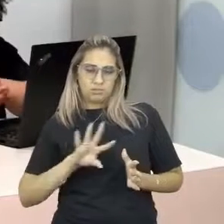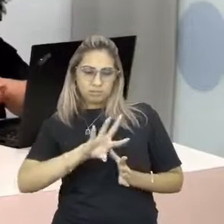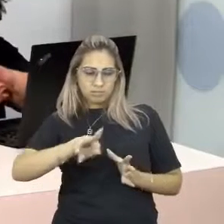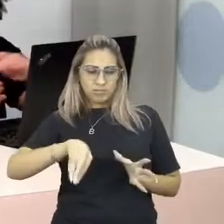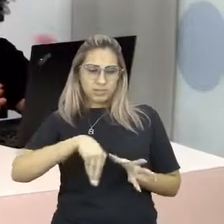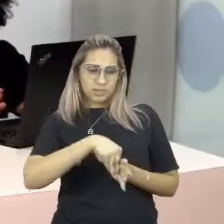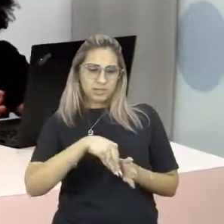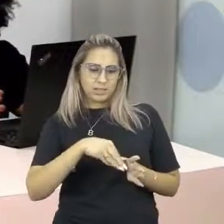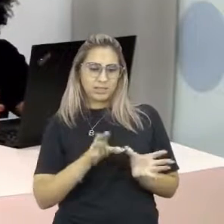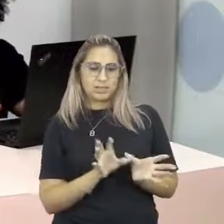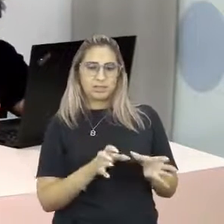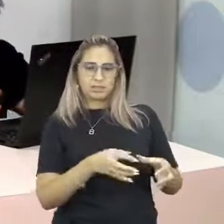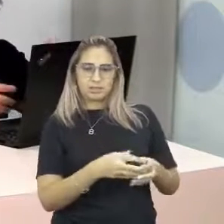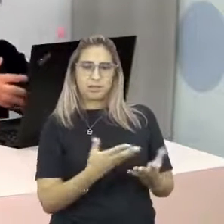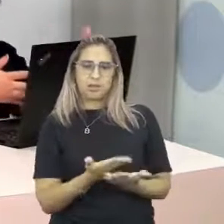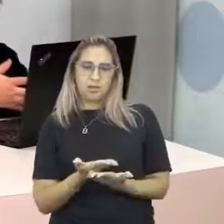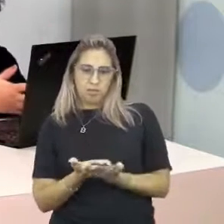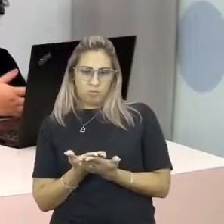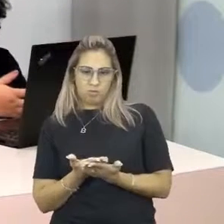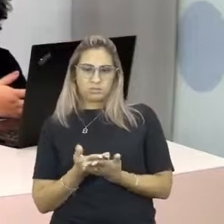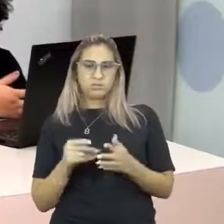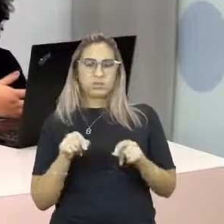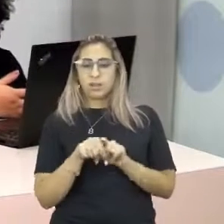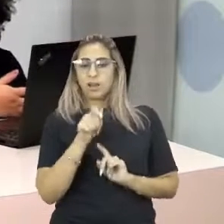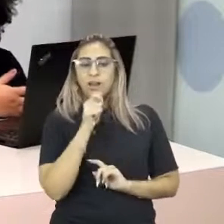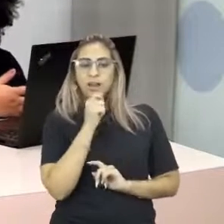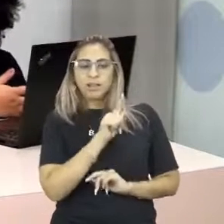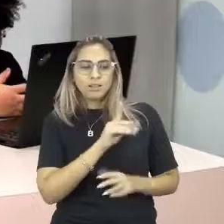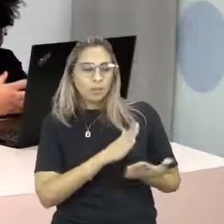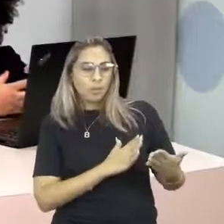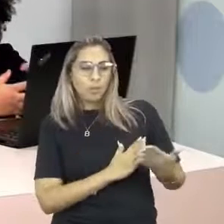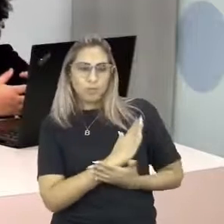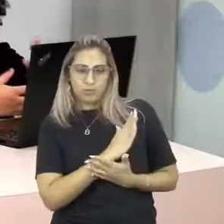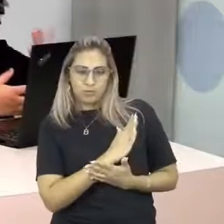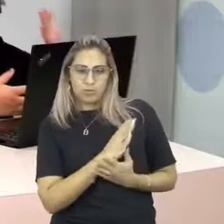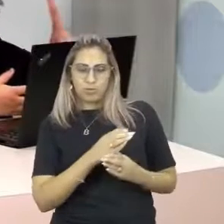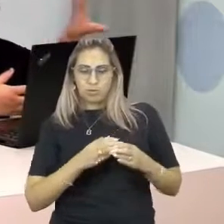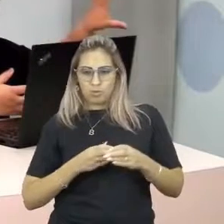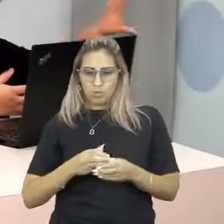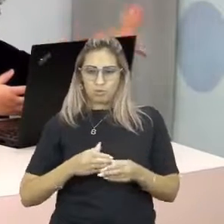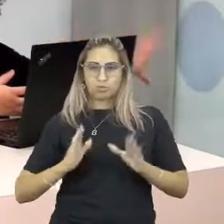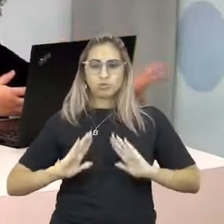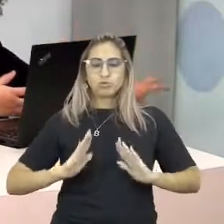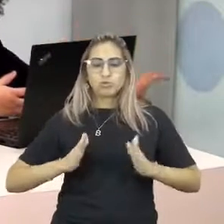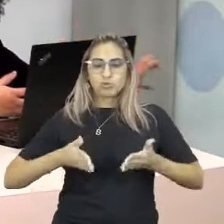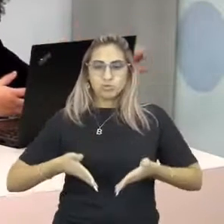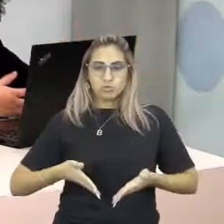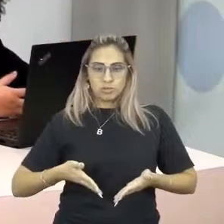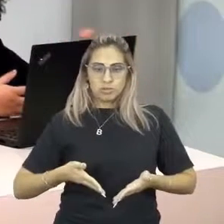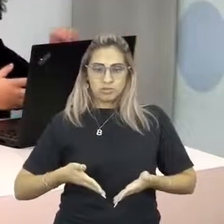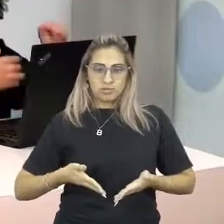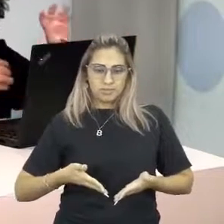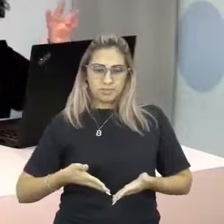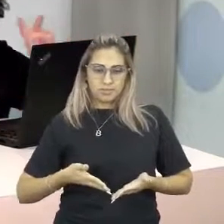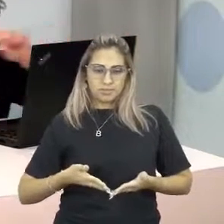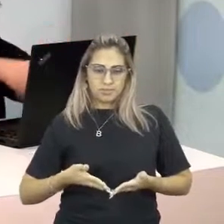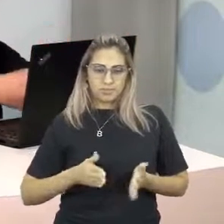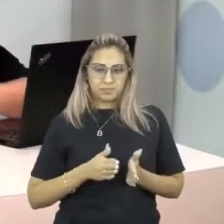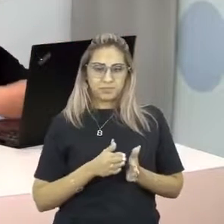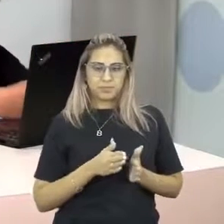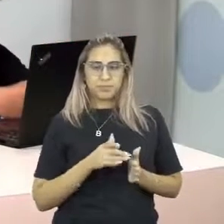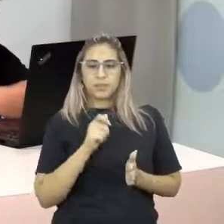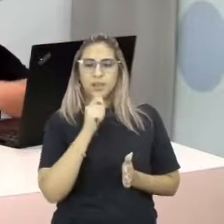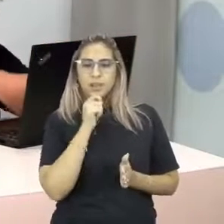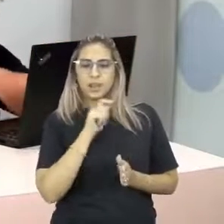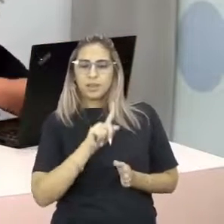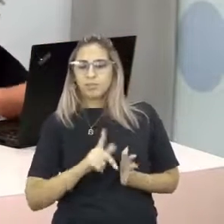aulas. Então, ainda que você não esteja aprovada no concurso, mas isso para fins de celebração não é